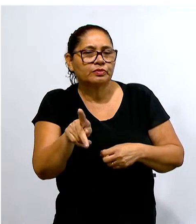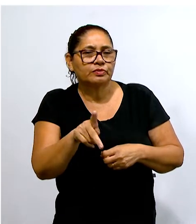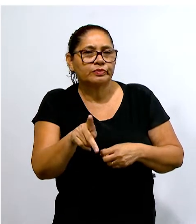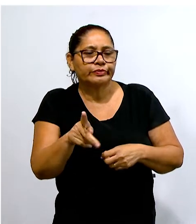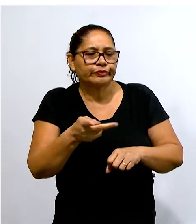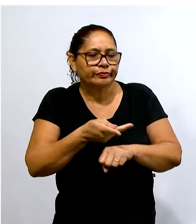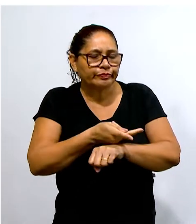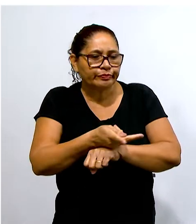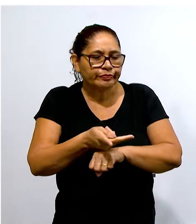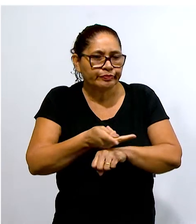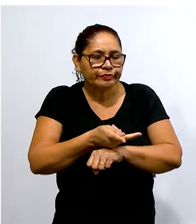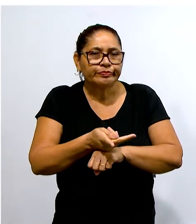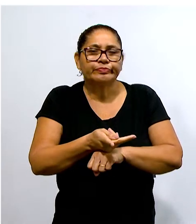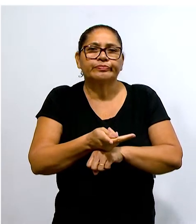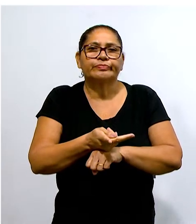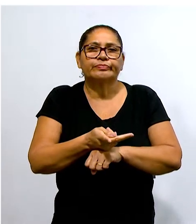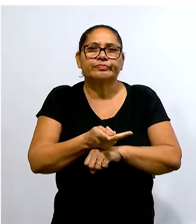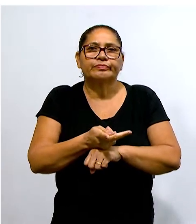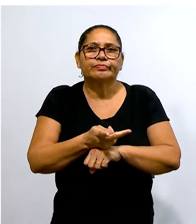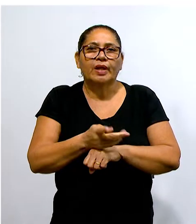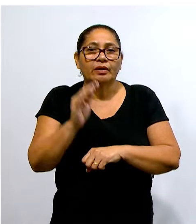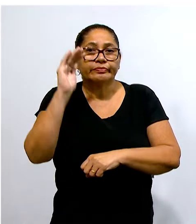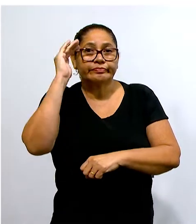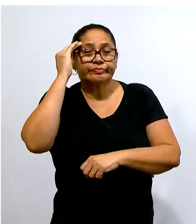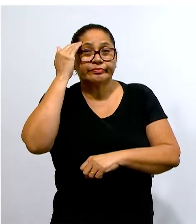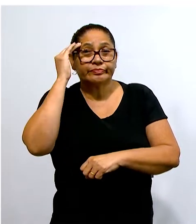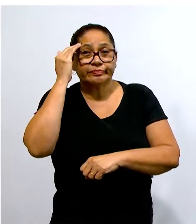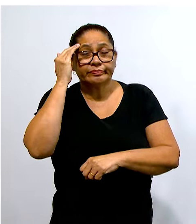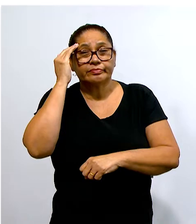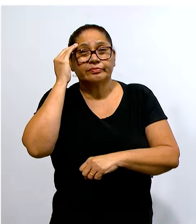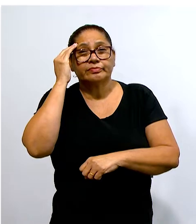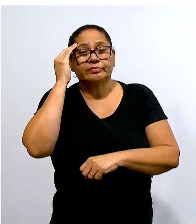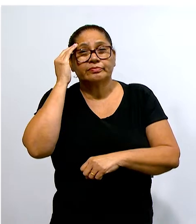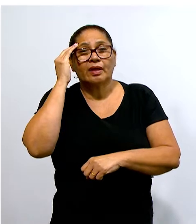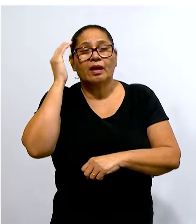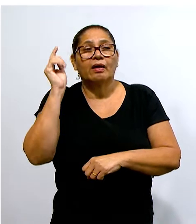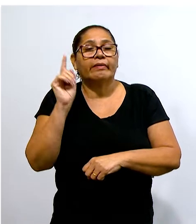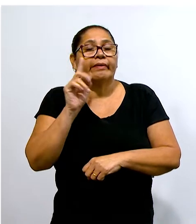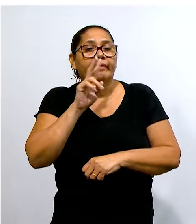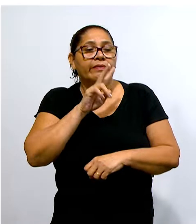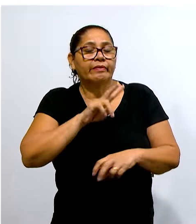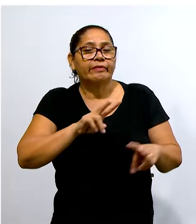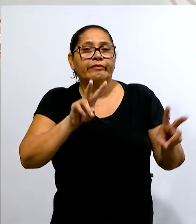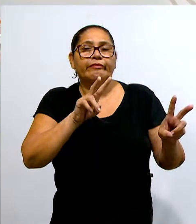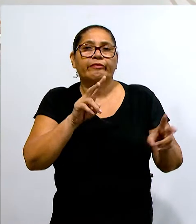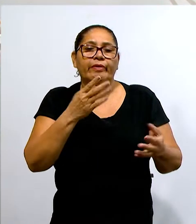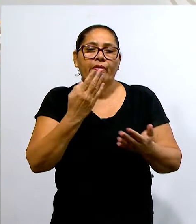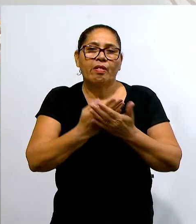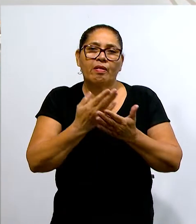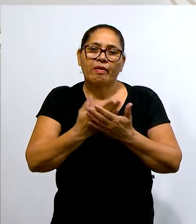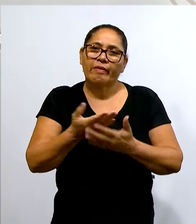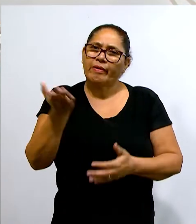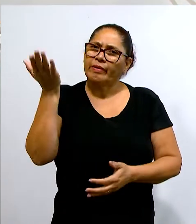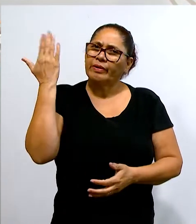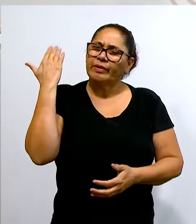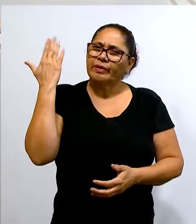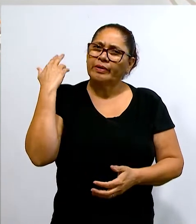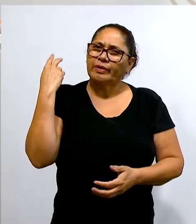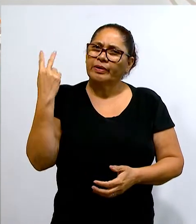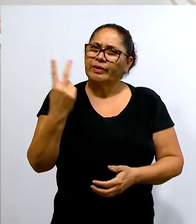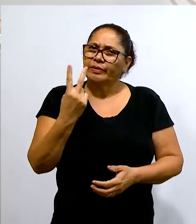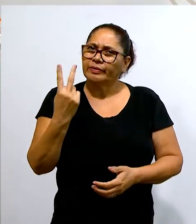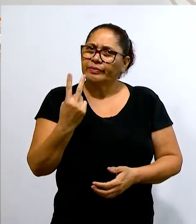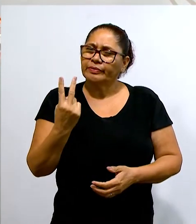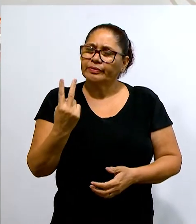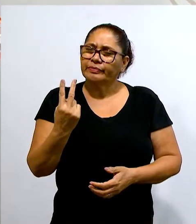buscar ter, desde compreender o que a gente viu lá na nossa aula anterior, na nossa aula da unidade 2,